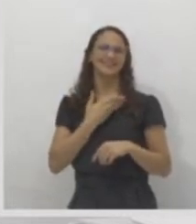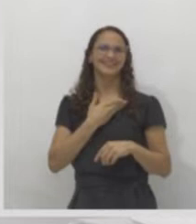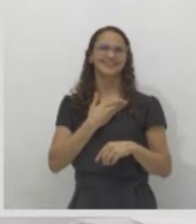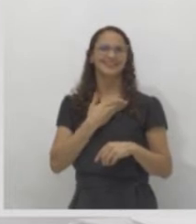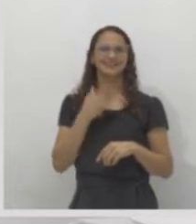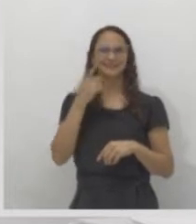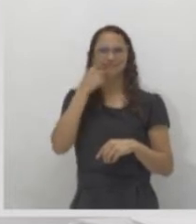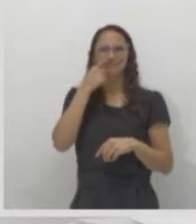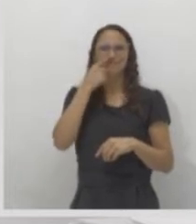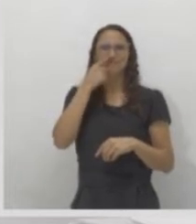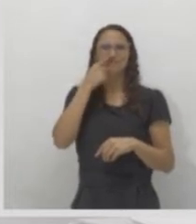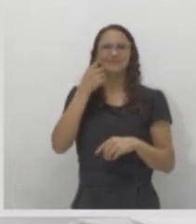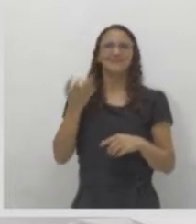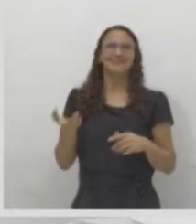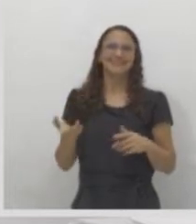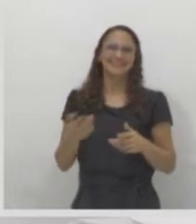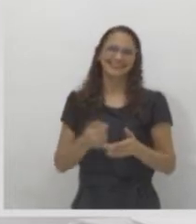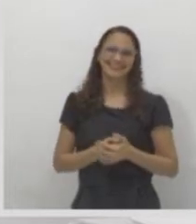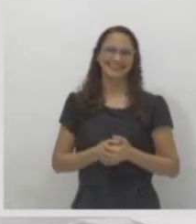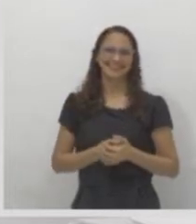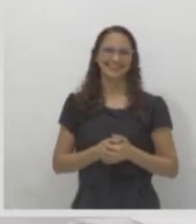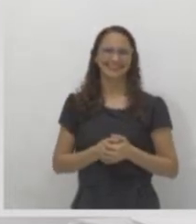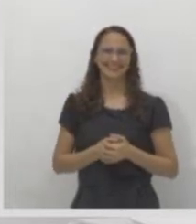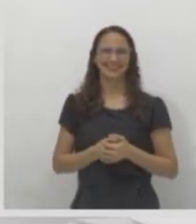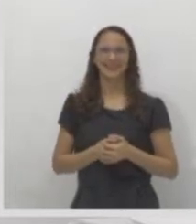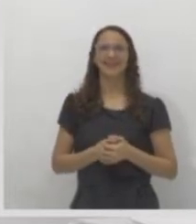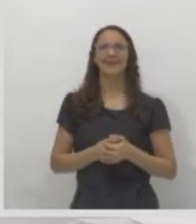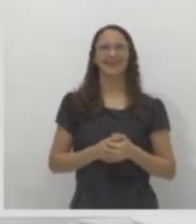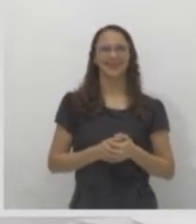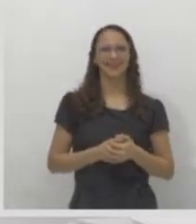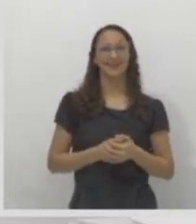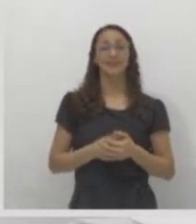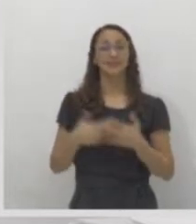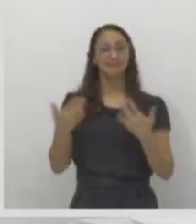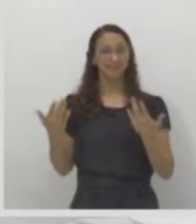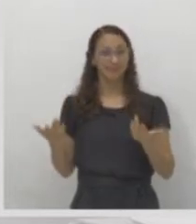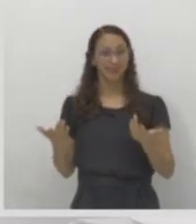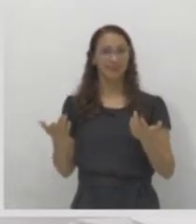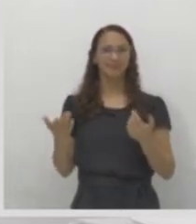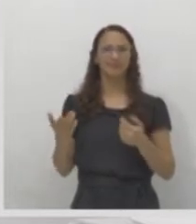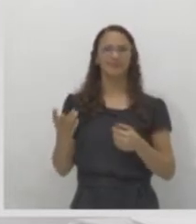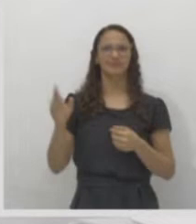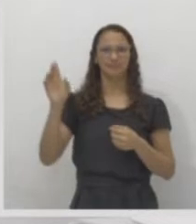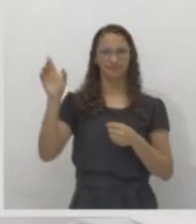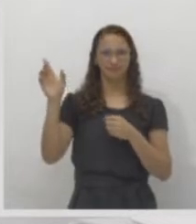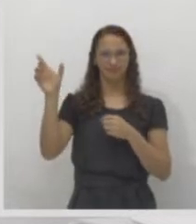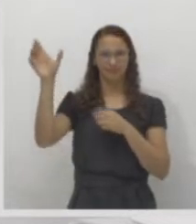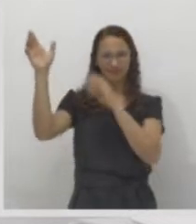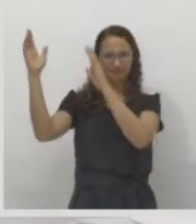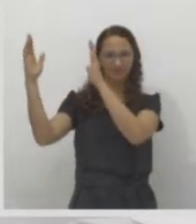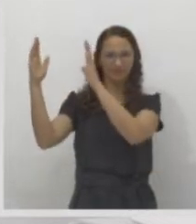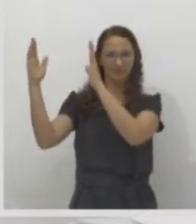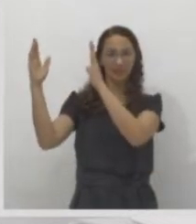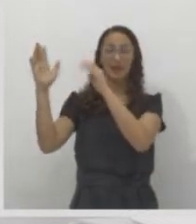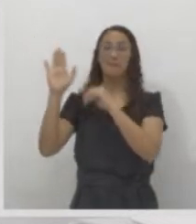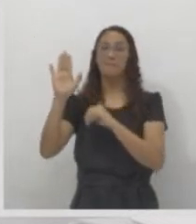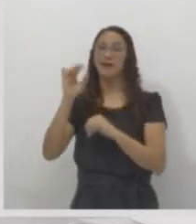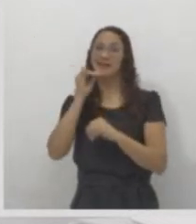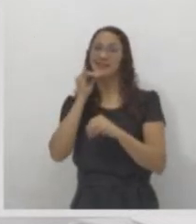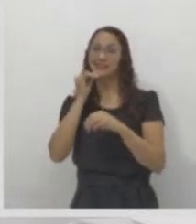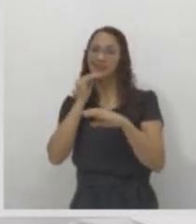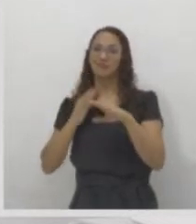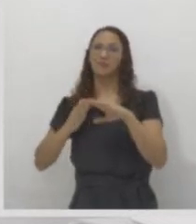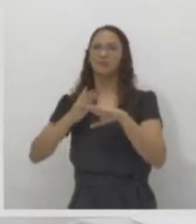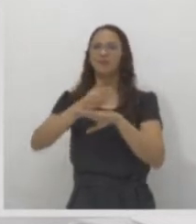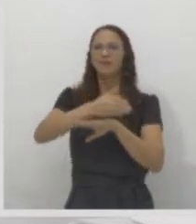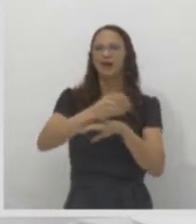pelo apelido. Não precisa falar o sobrenome, precisa? Pois é. Aí quando a gente chega assim na sala de um doutor, um médico, aí você